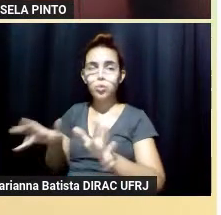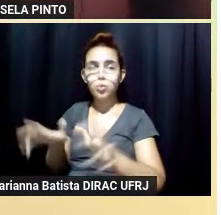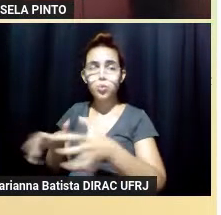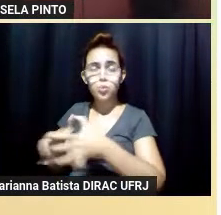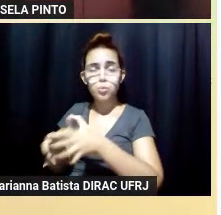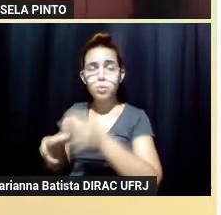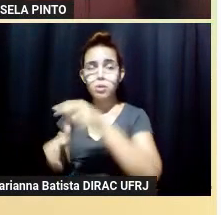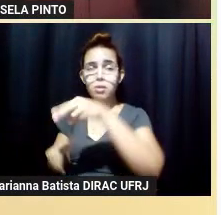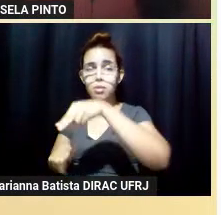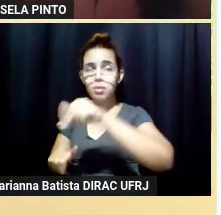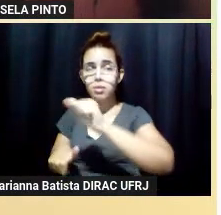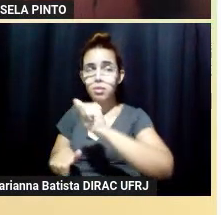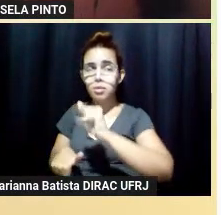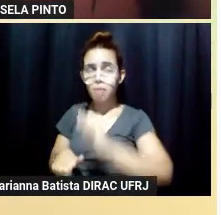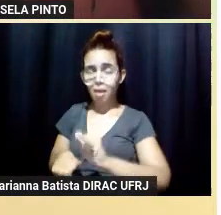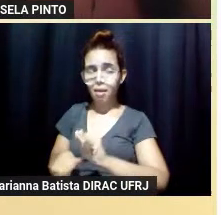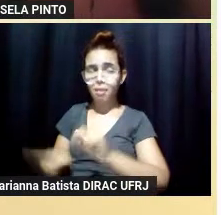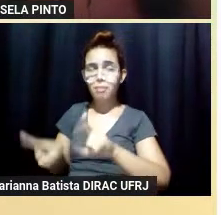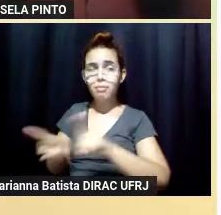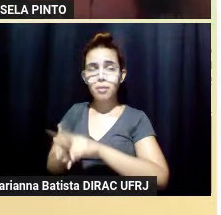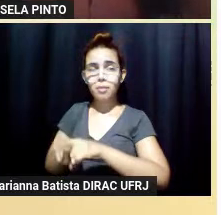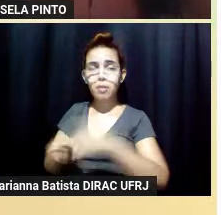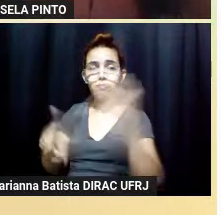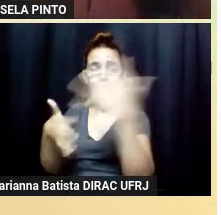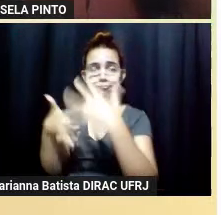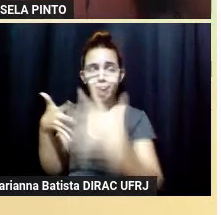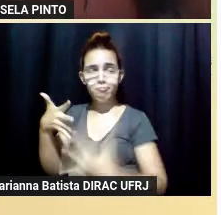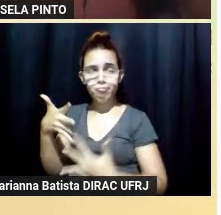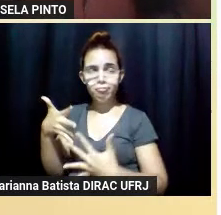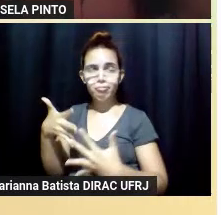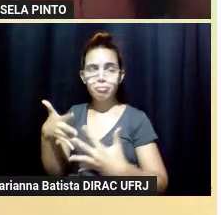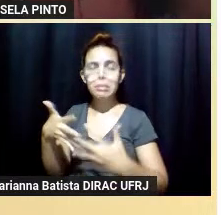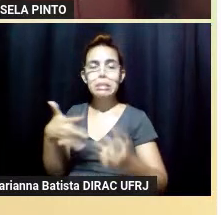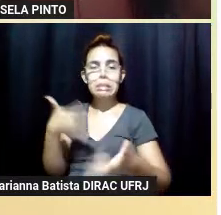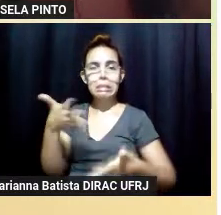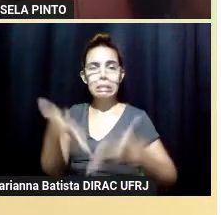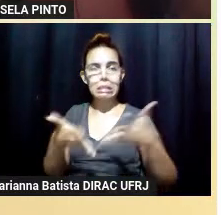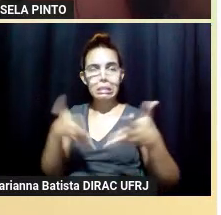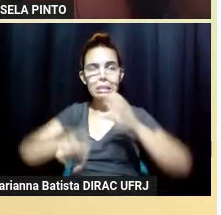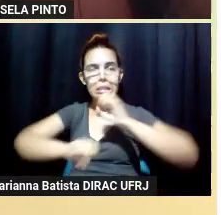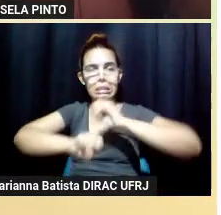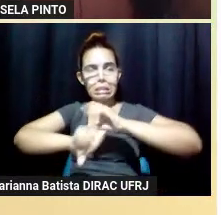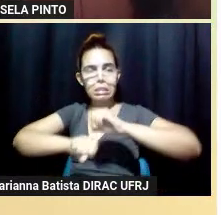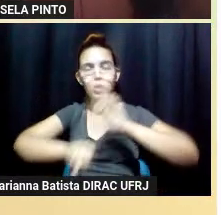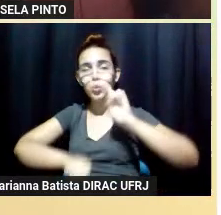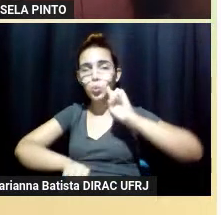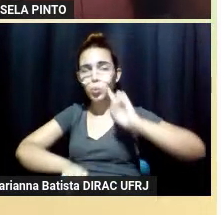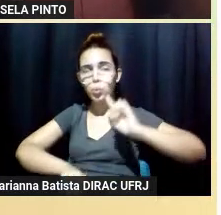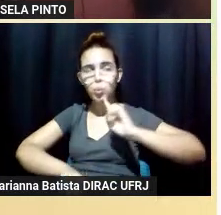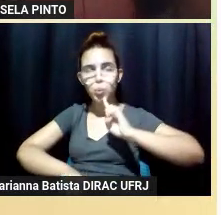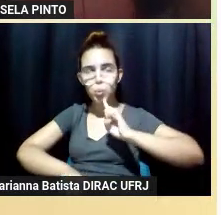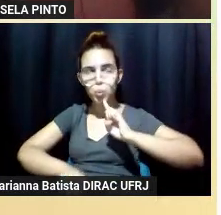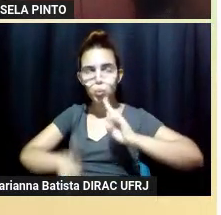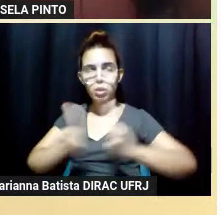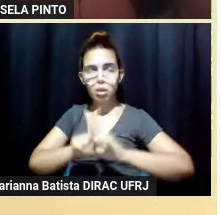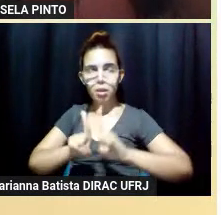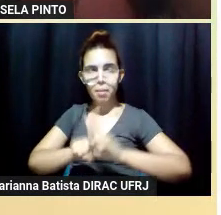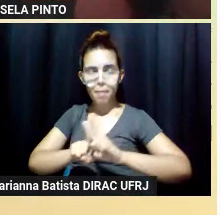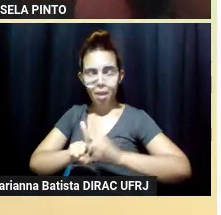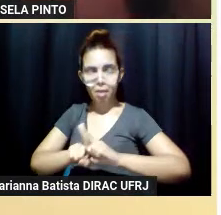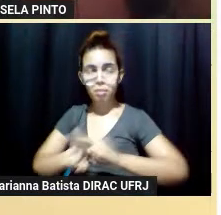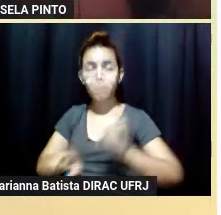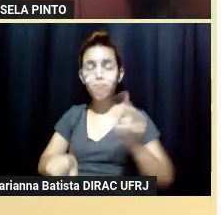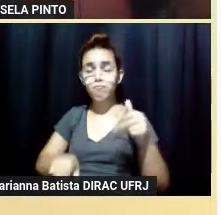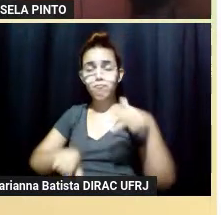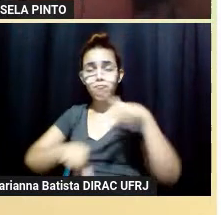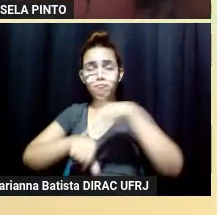à Libras e Educação de Surdos, que é o nosso núcleo de acessibilidade e inclusão. Eu sou docente orientadora